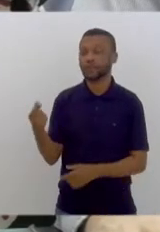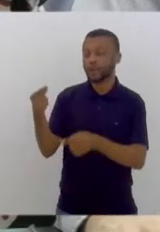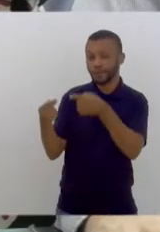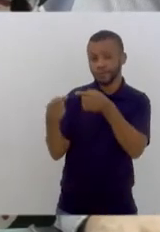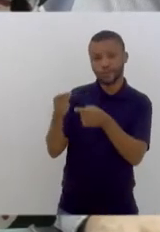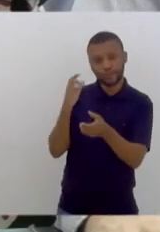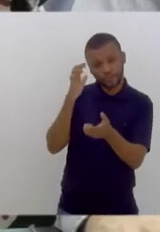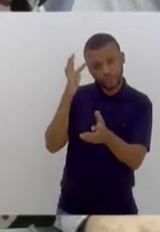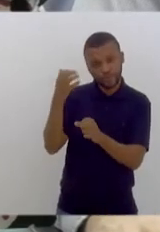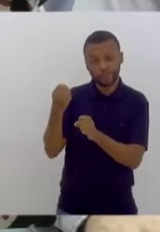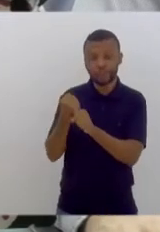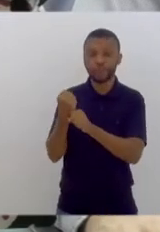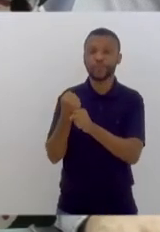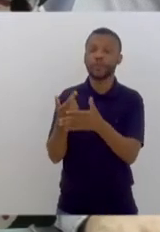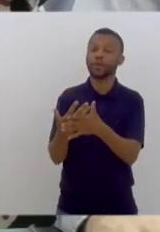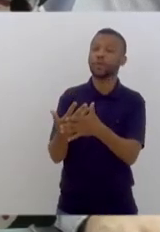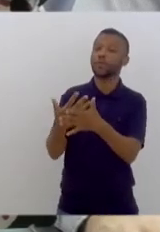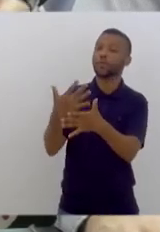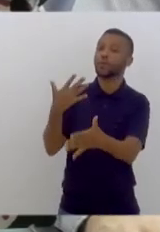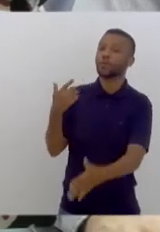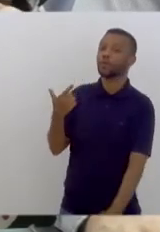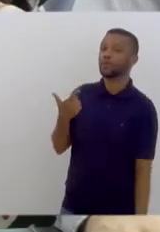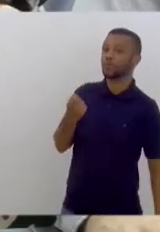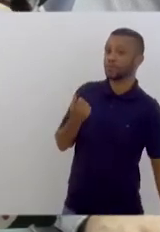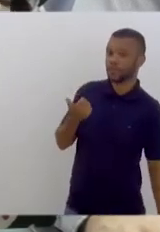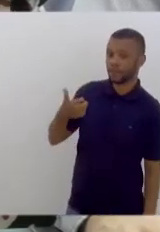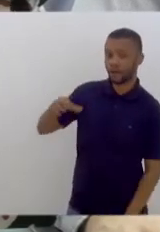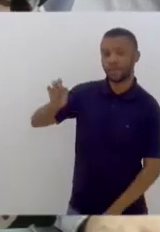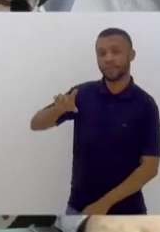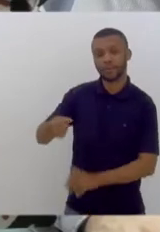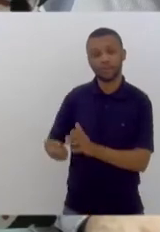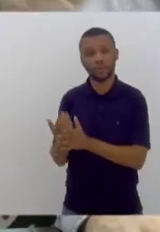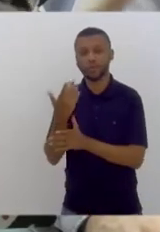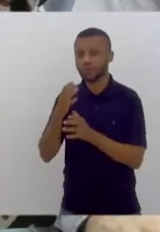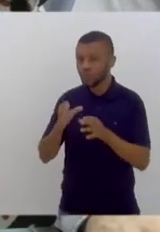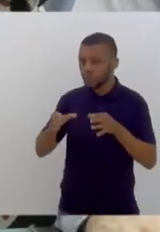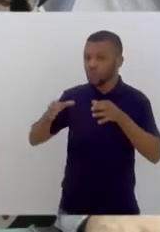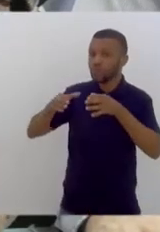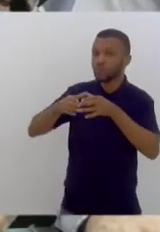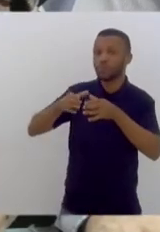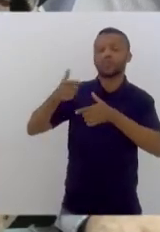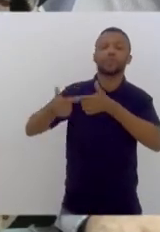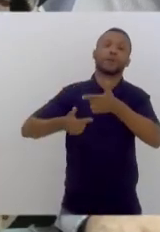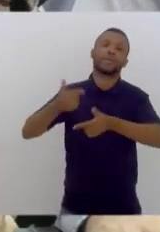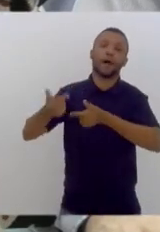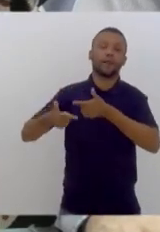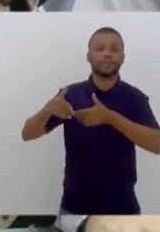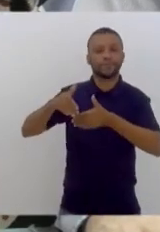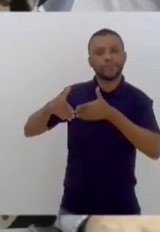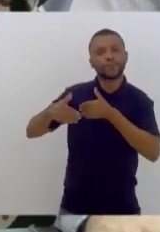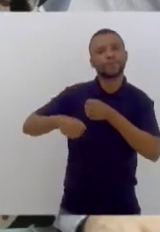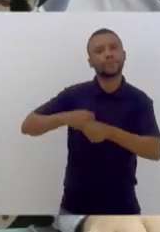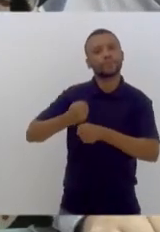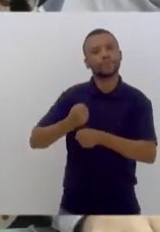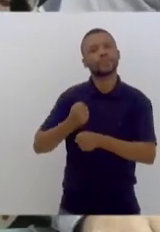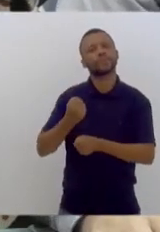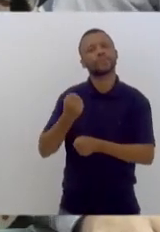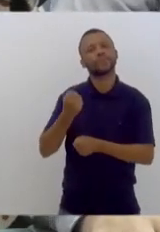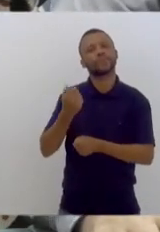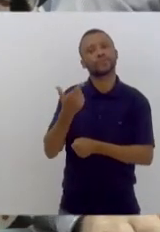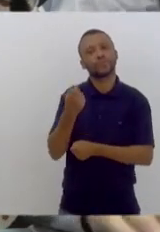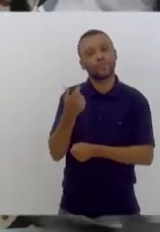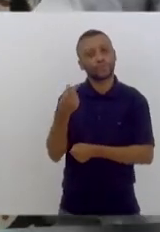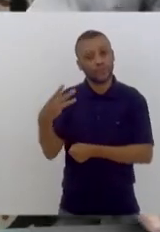em 2019, criou-se um grupo de trabalho, e a partir do ano que vem isso já precisaria estar em curso para que a gente comece